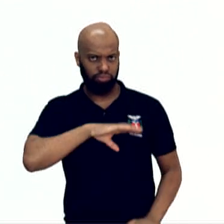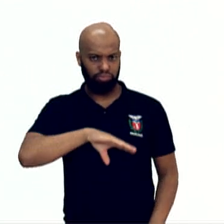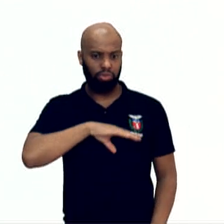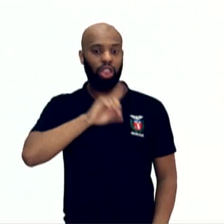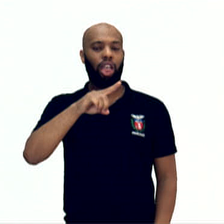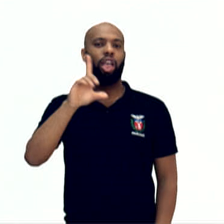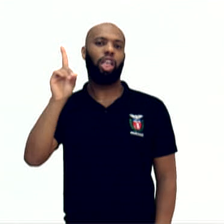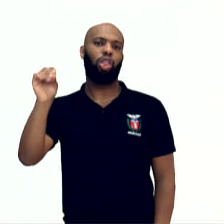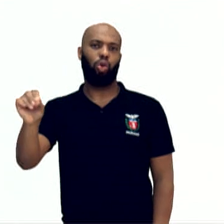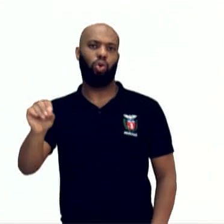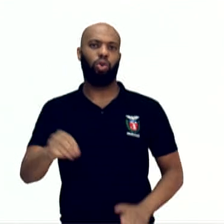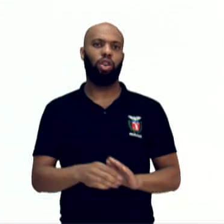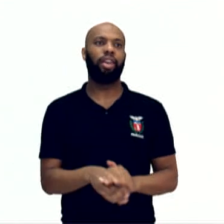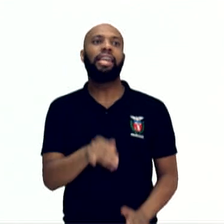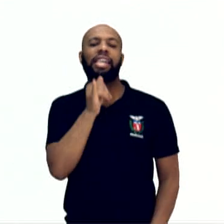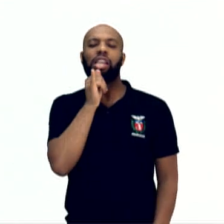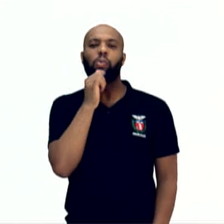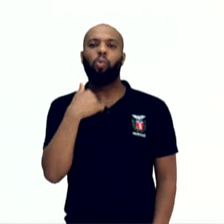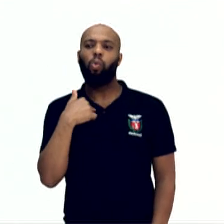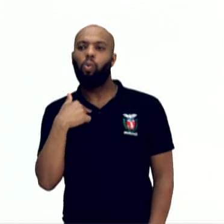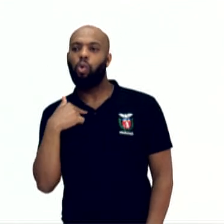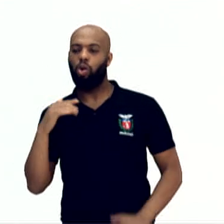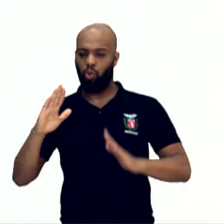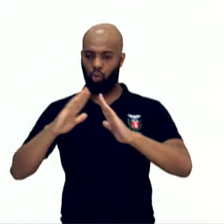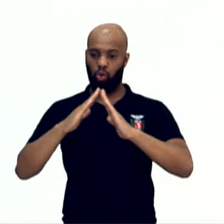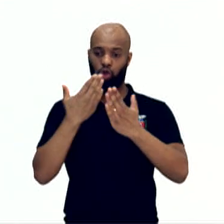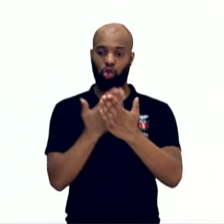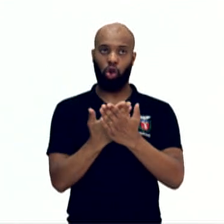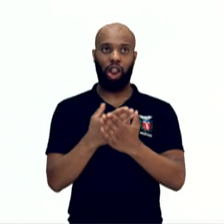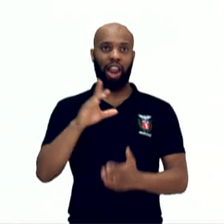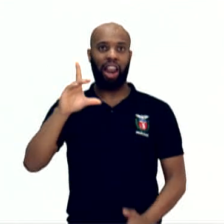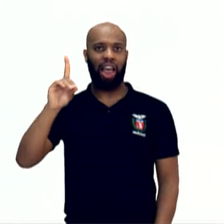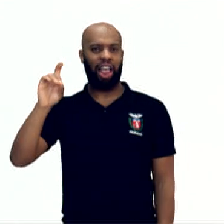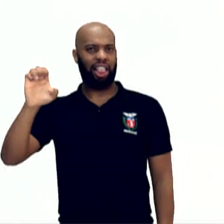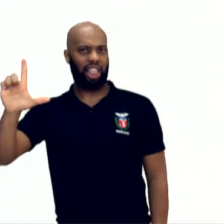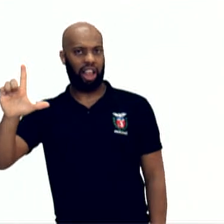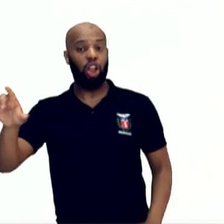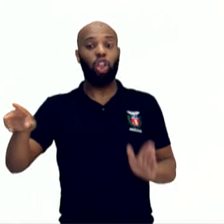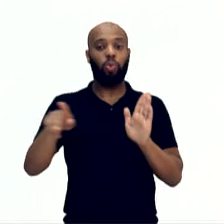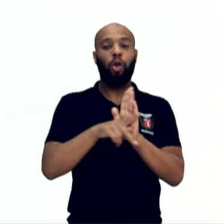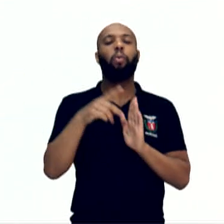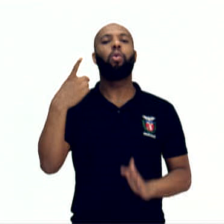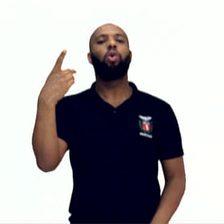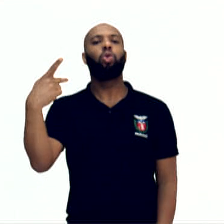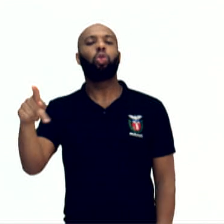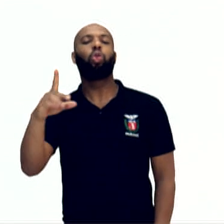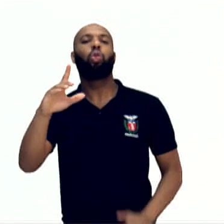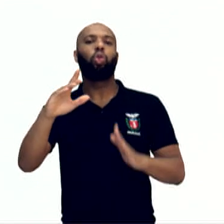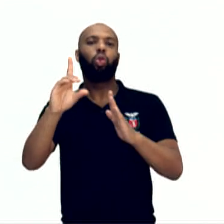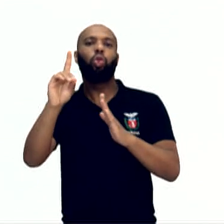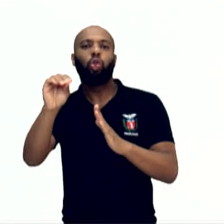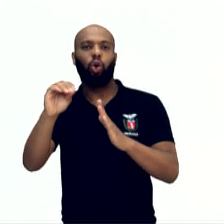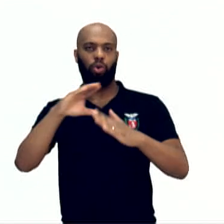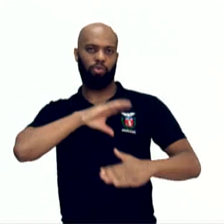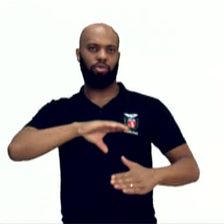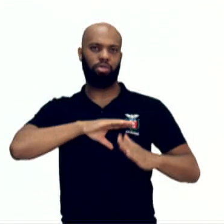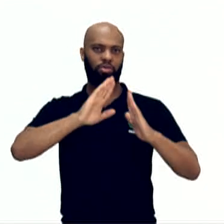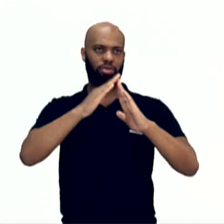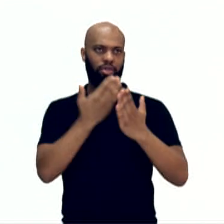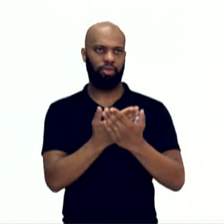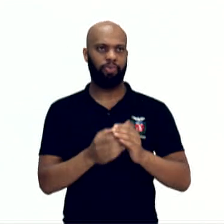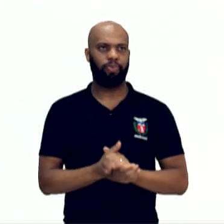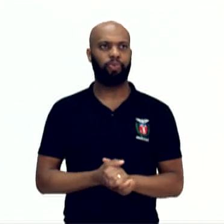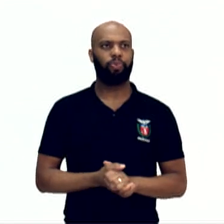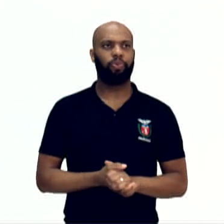del colegio, do colégio. Vosotros, se já deve lembrar, é um pronome pessoal, segunda pessoa do plural, é o